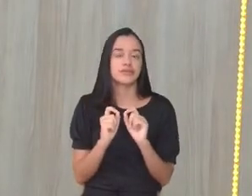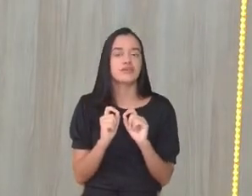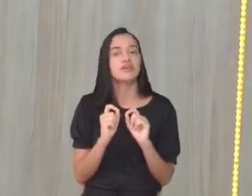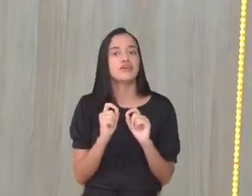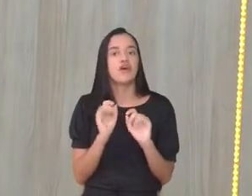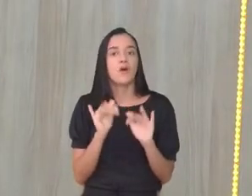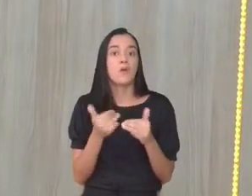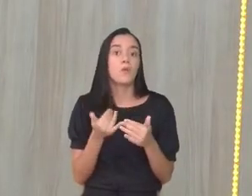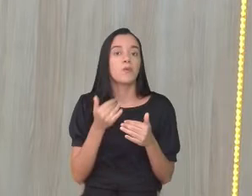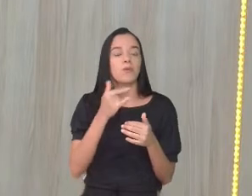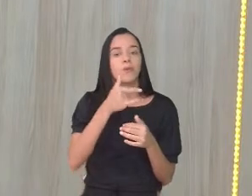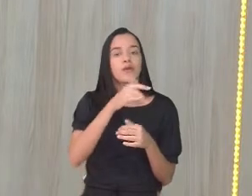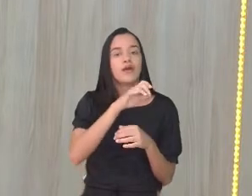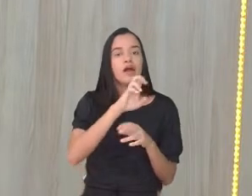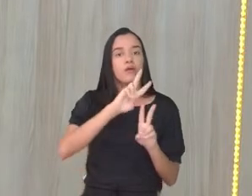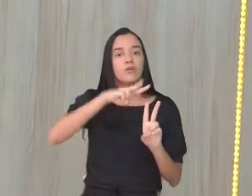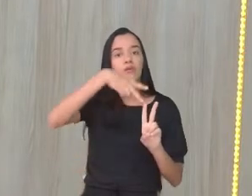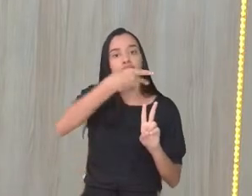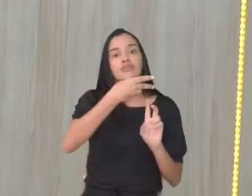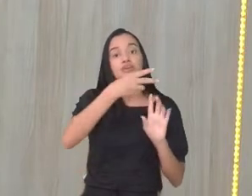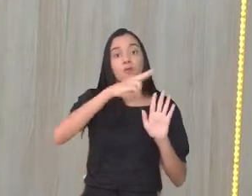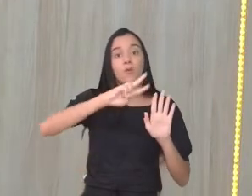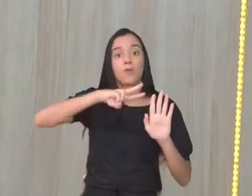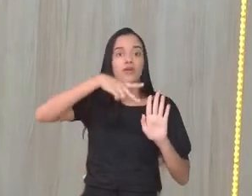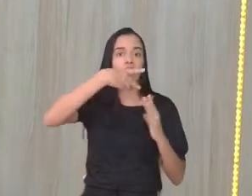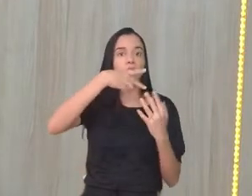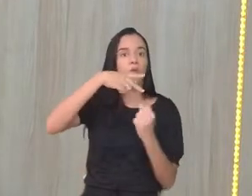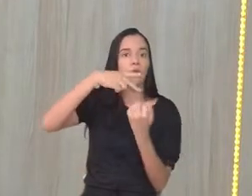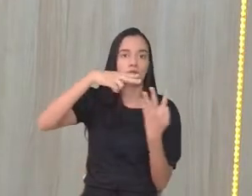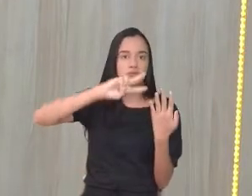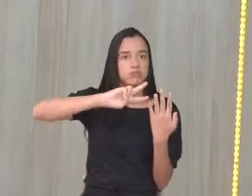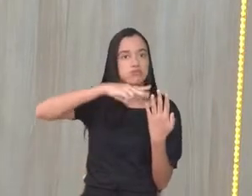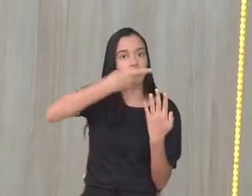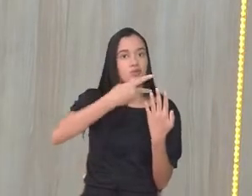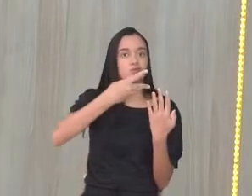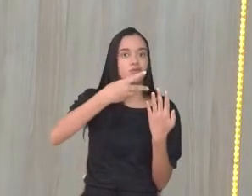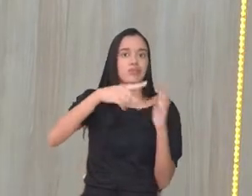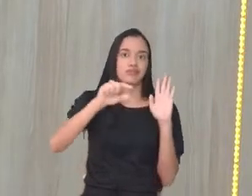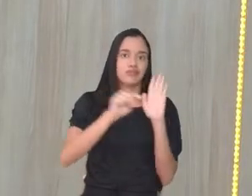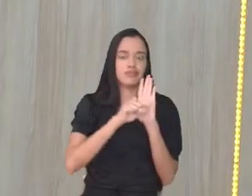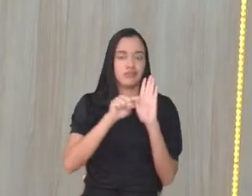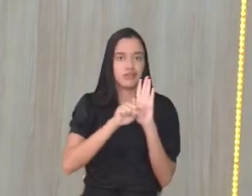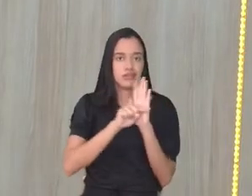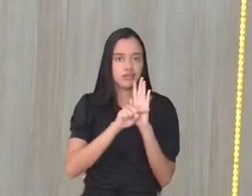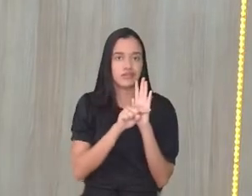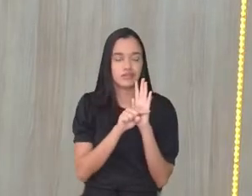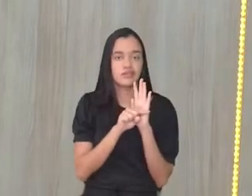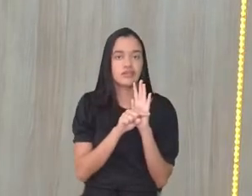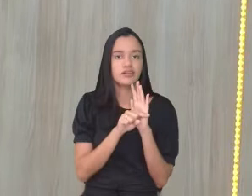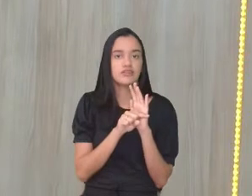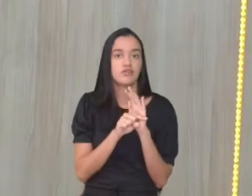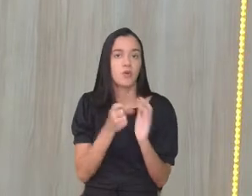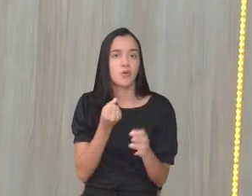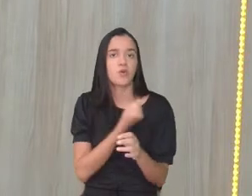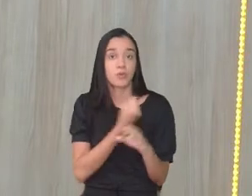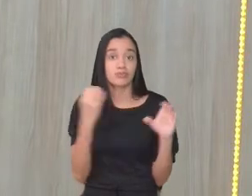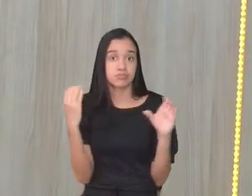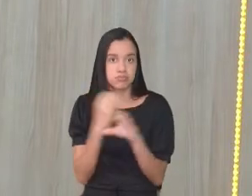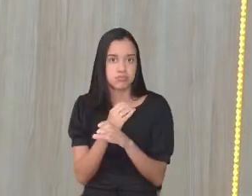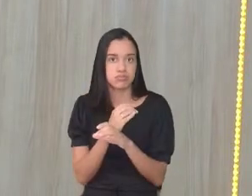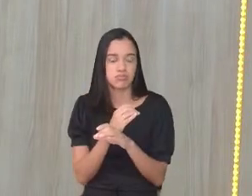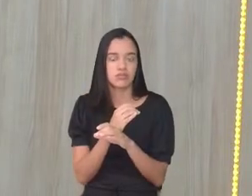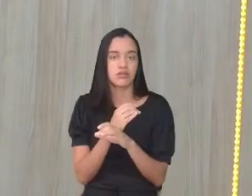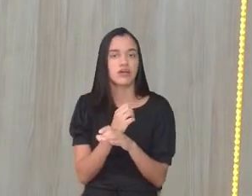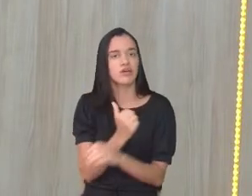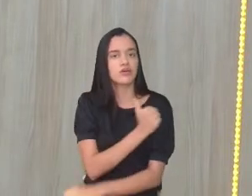ele seja negativo. Aí você tem que saber aí as operações com números inteiros, certo? Que